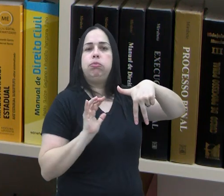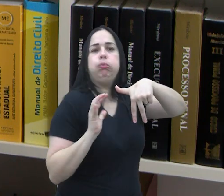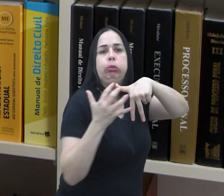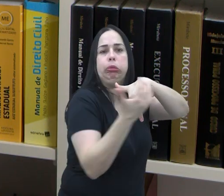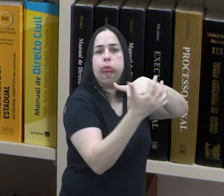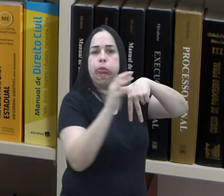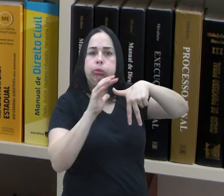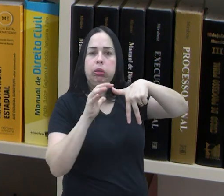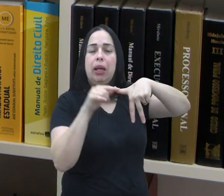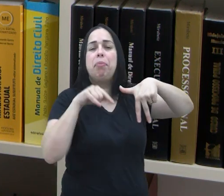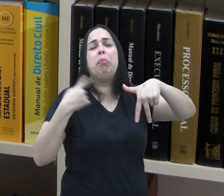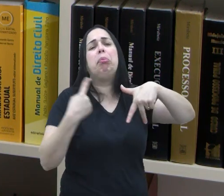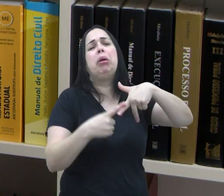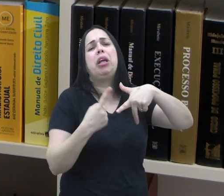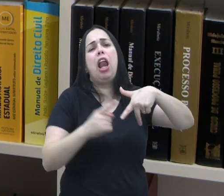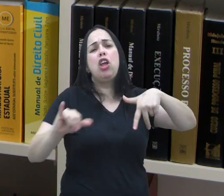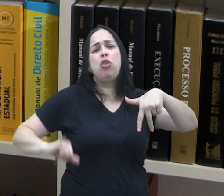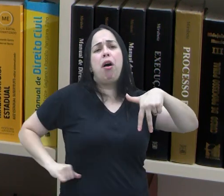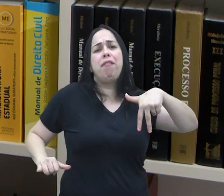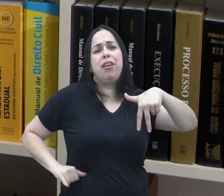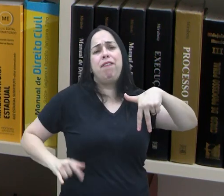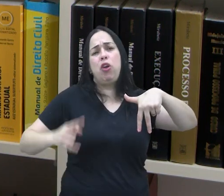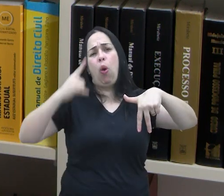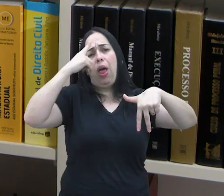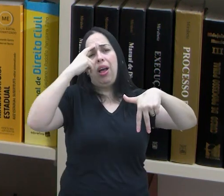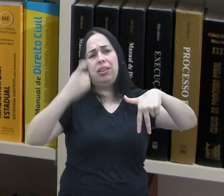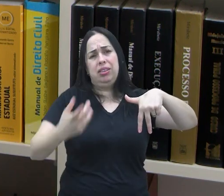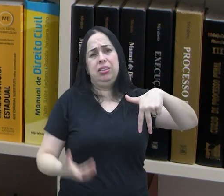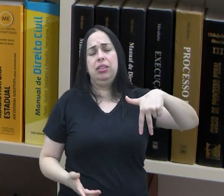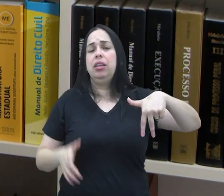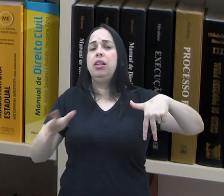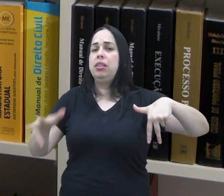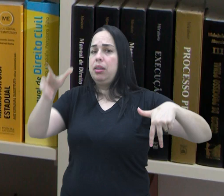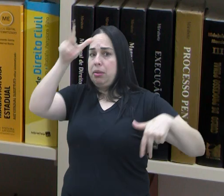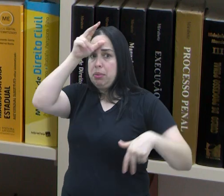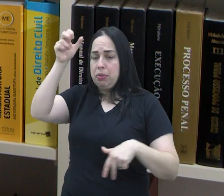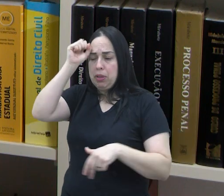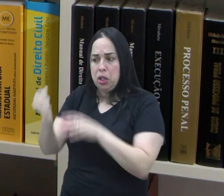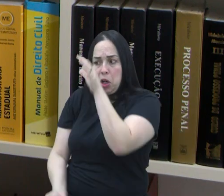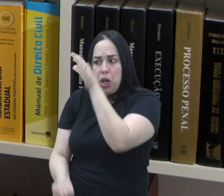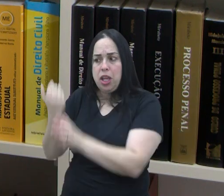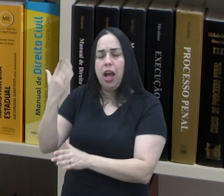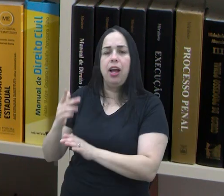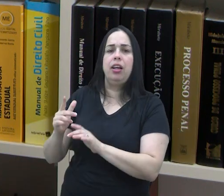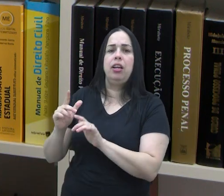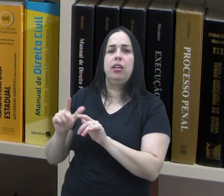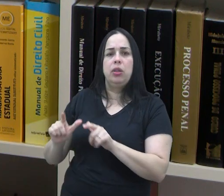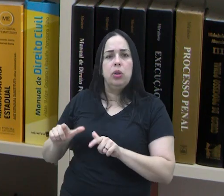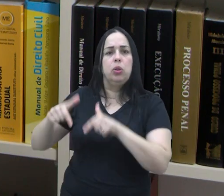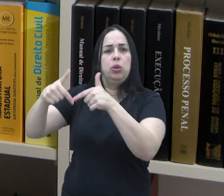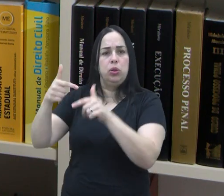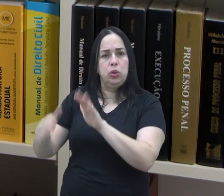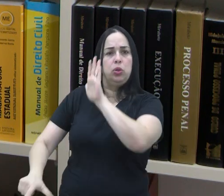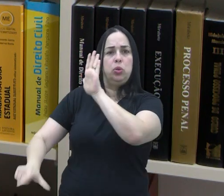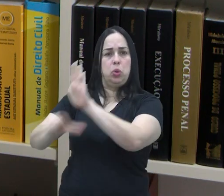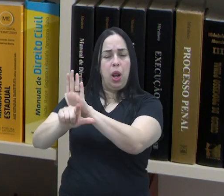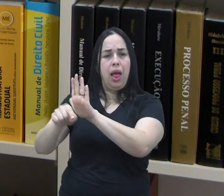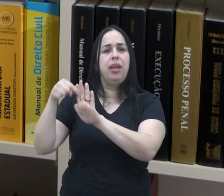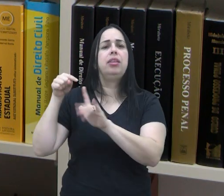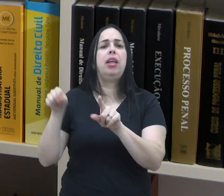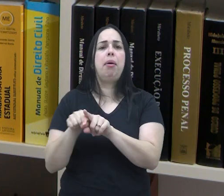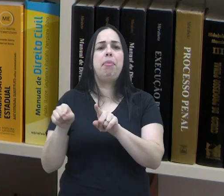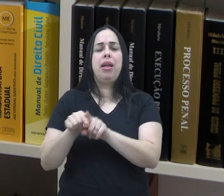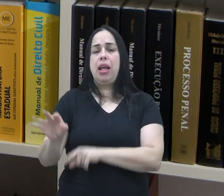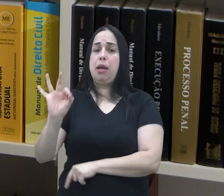nessa rede de proteção dessa vítima que está sofrendo a violência doméstica. O poder público desde um trabalho de políticas públicas